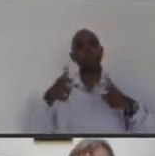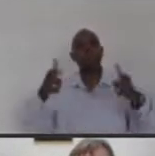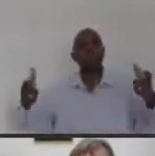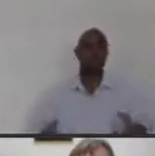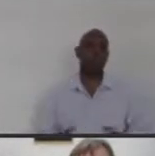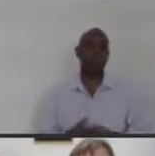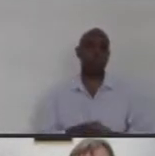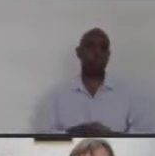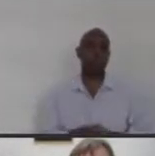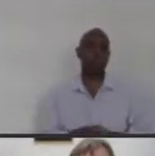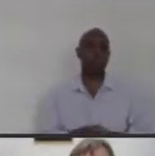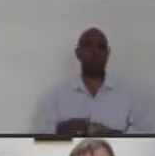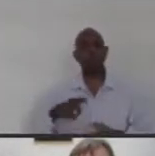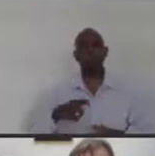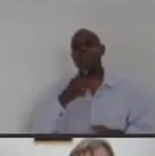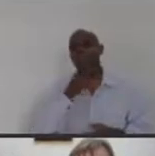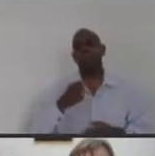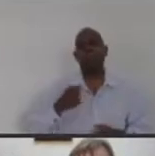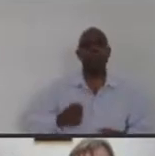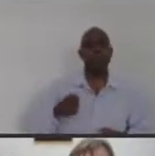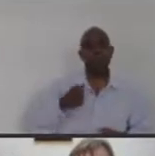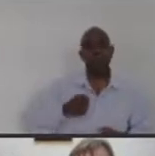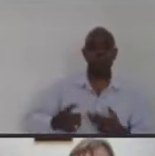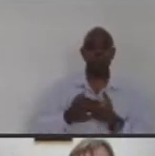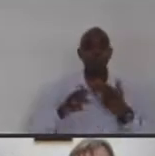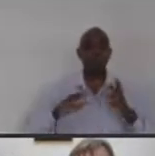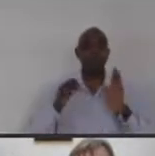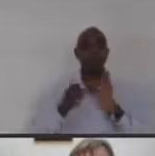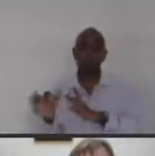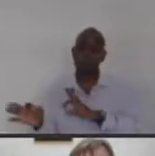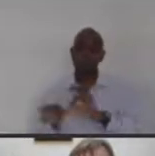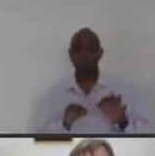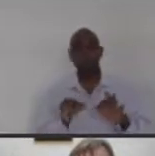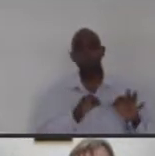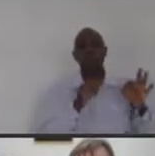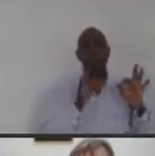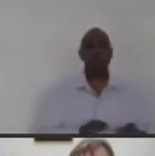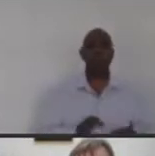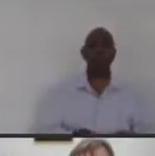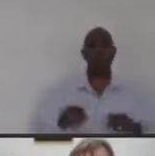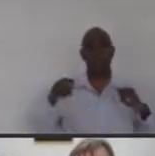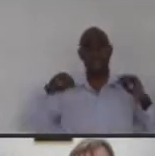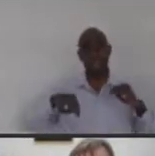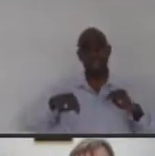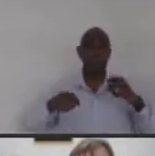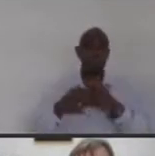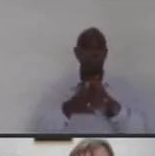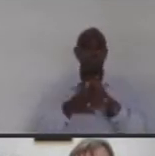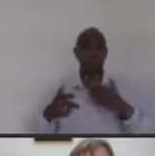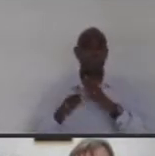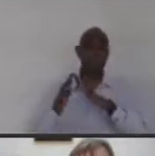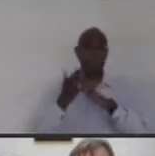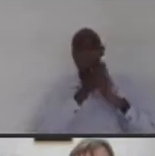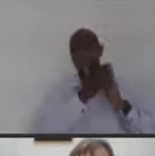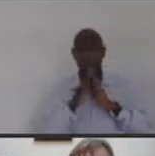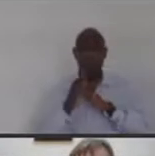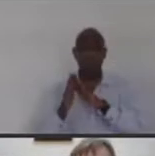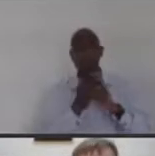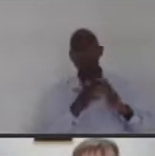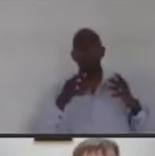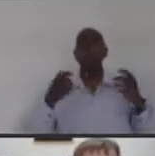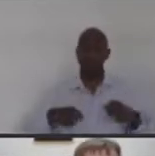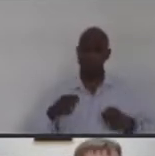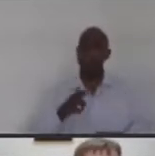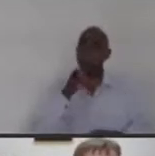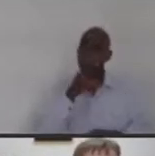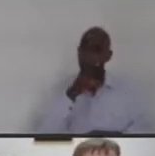e esgoto. Sobretudo, é necessário também discutir que a periferia da cidade precisa e necessita ter a ligação de